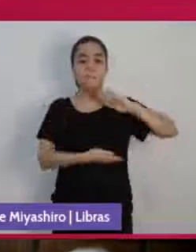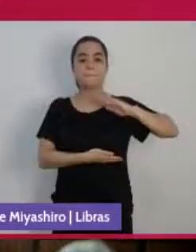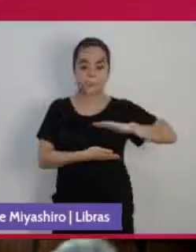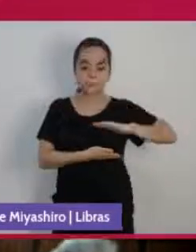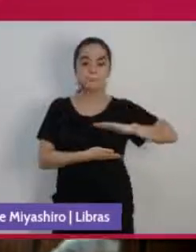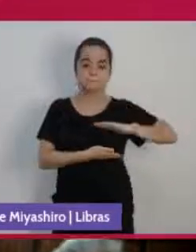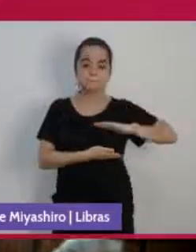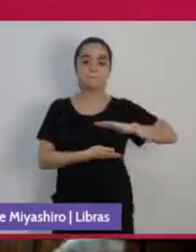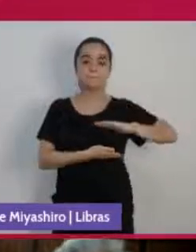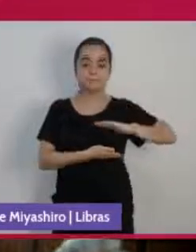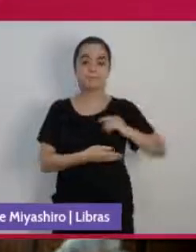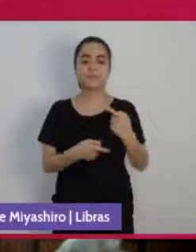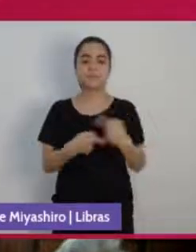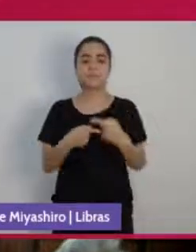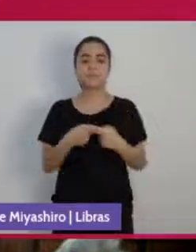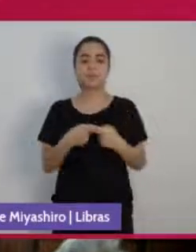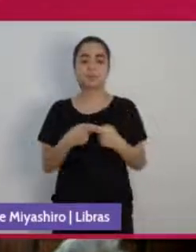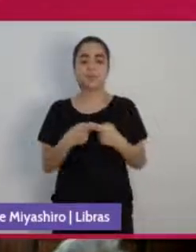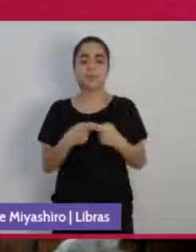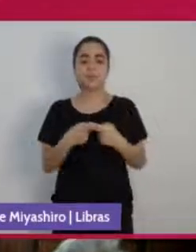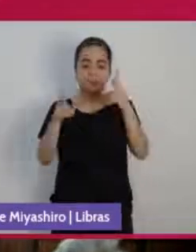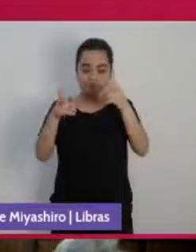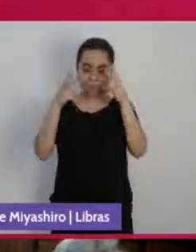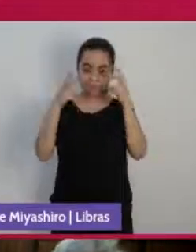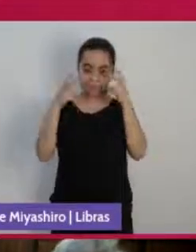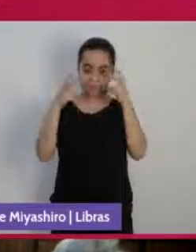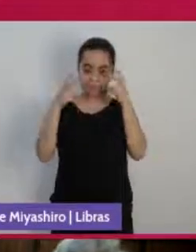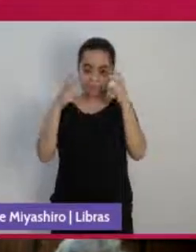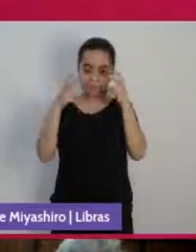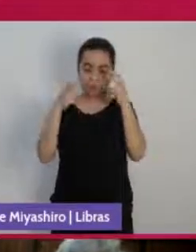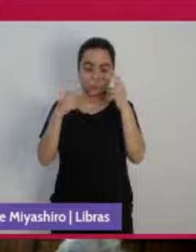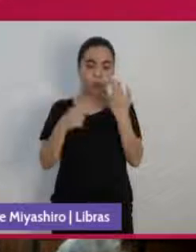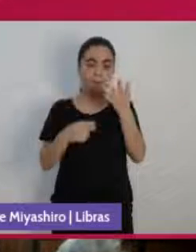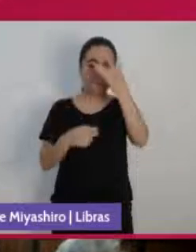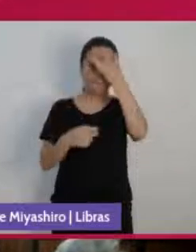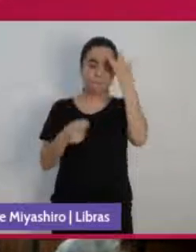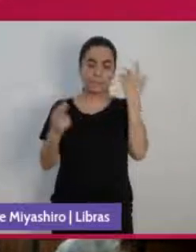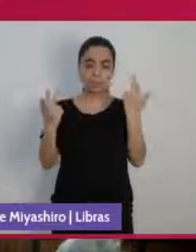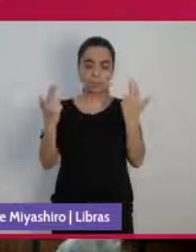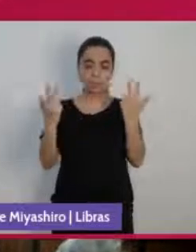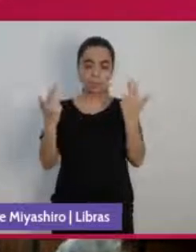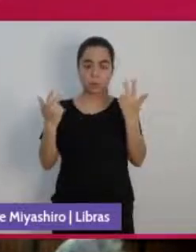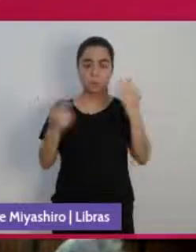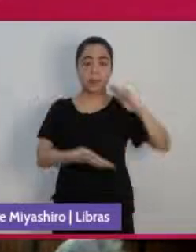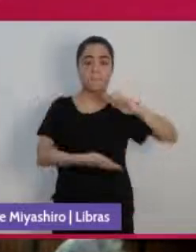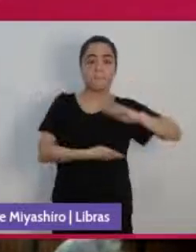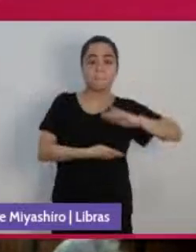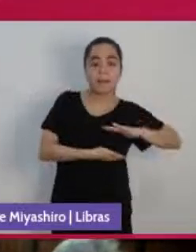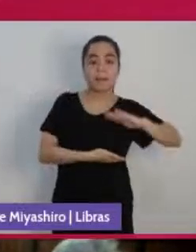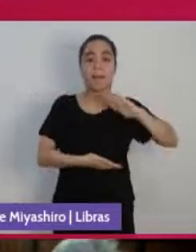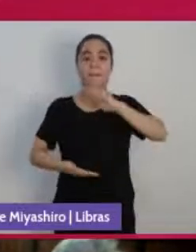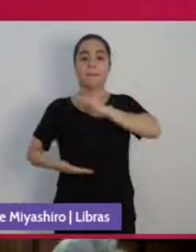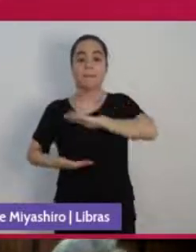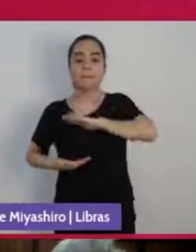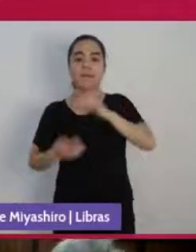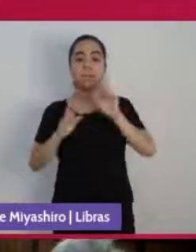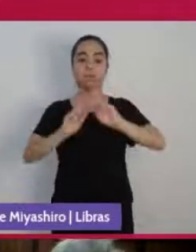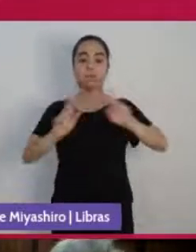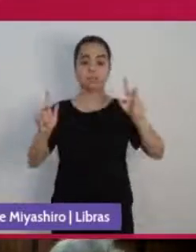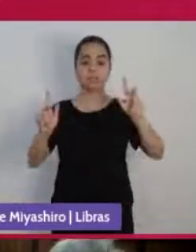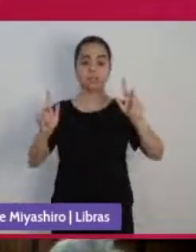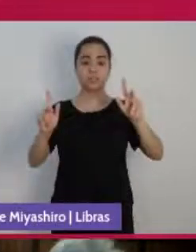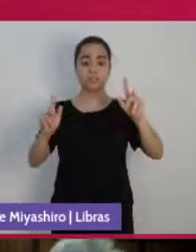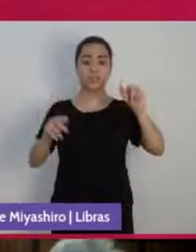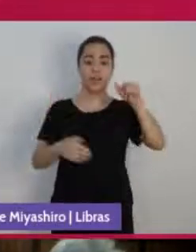quê? Olha aqui, a mesma paciente com compressões diferentes. Essa daqui não